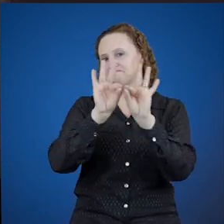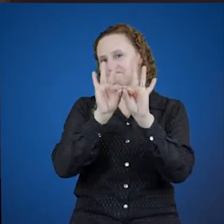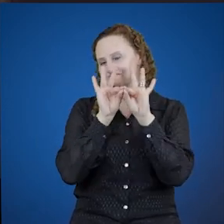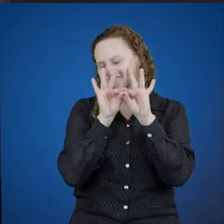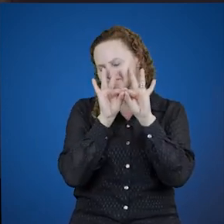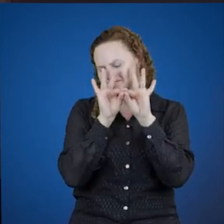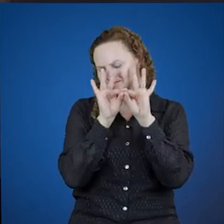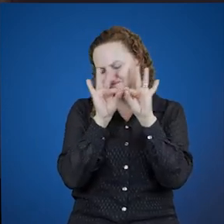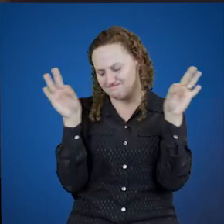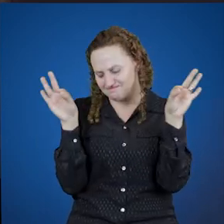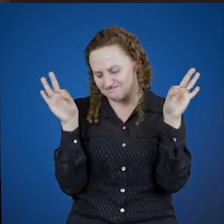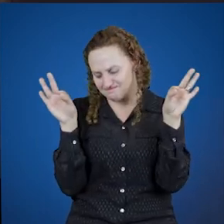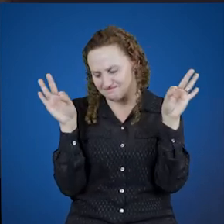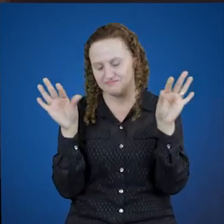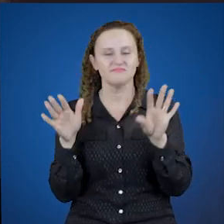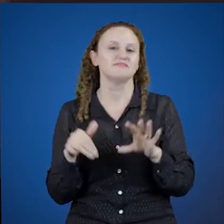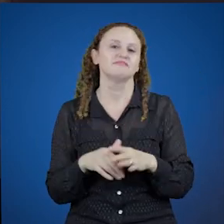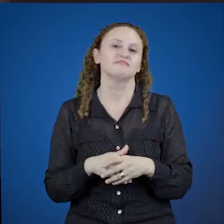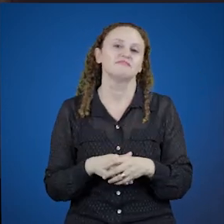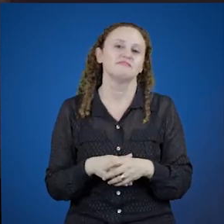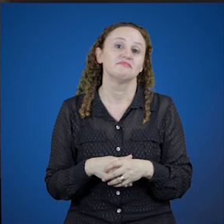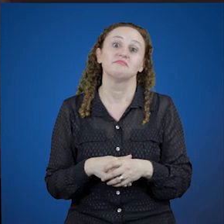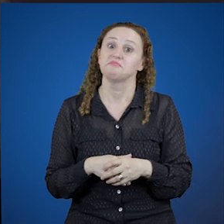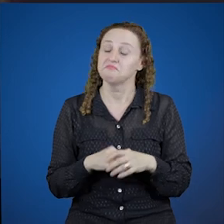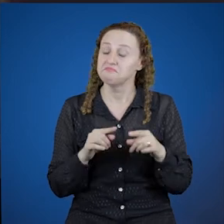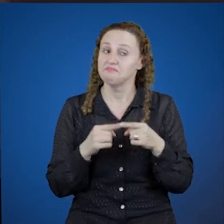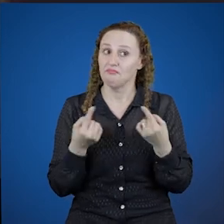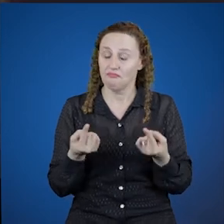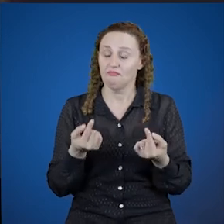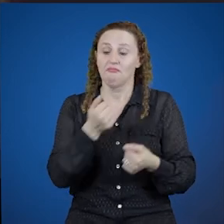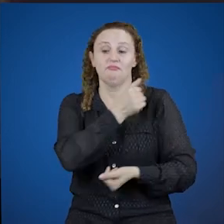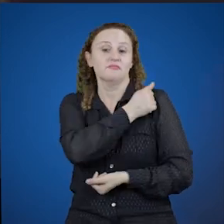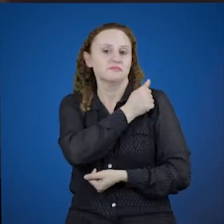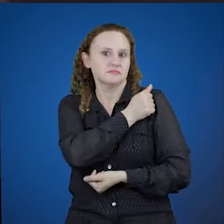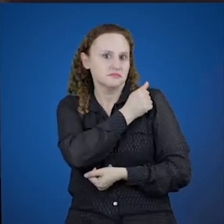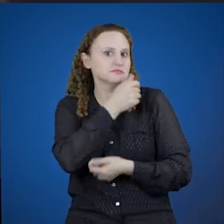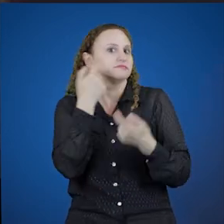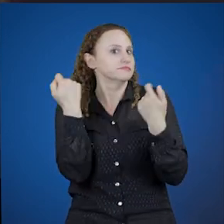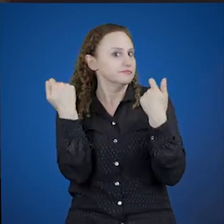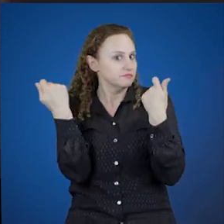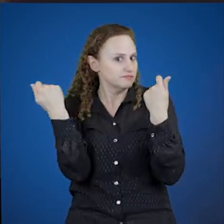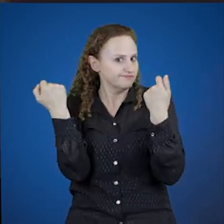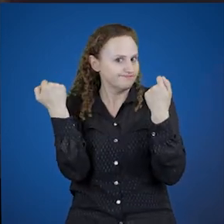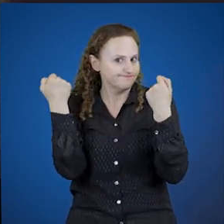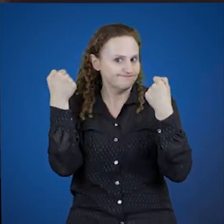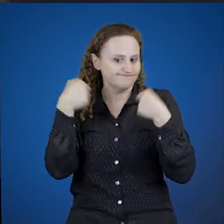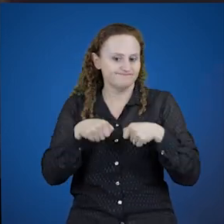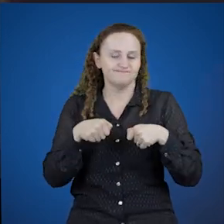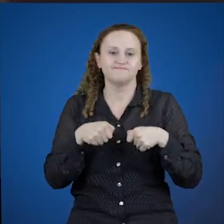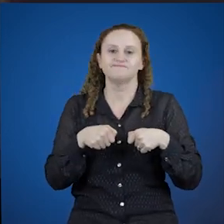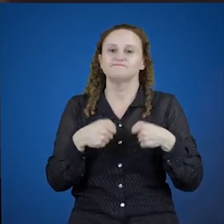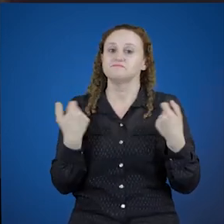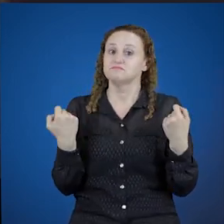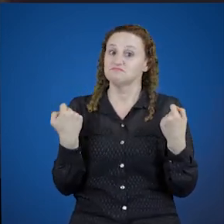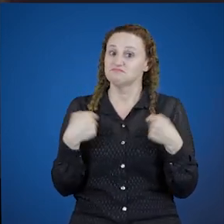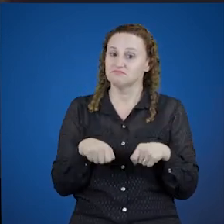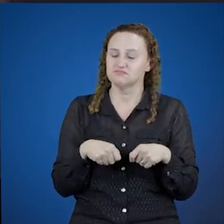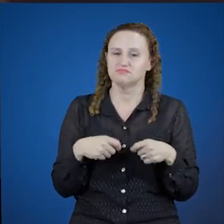mais fácil é a mais simples mas o aluno precisa aprender